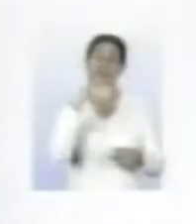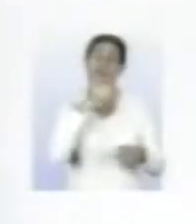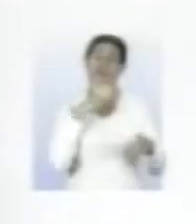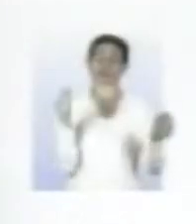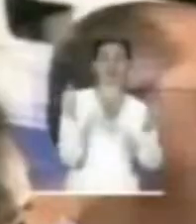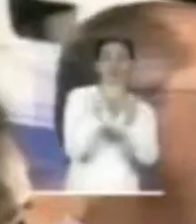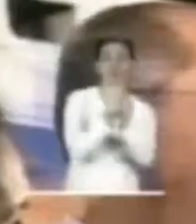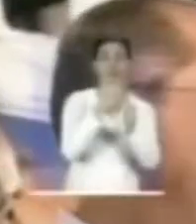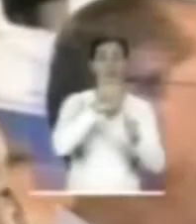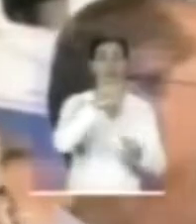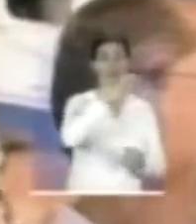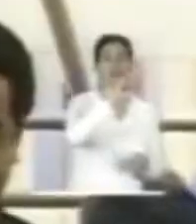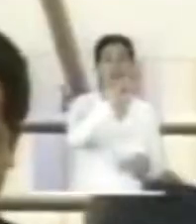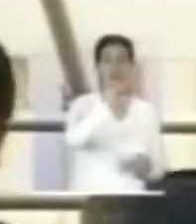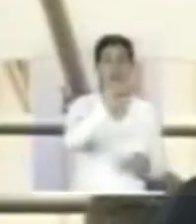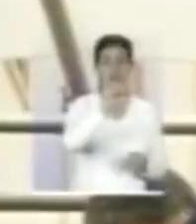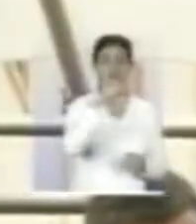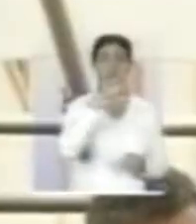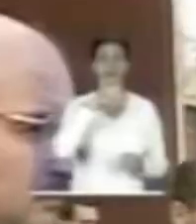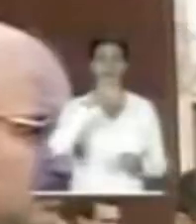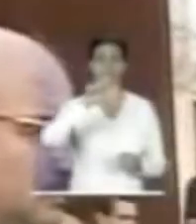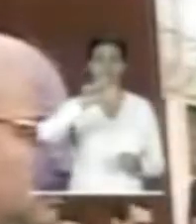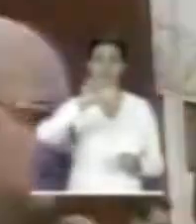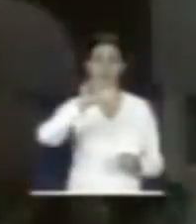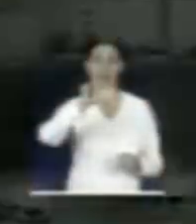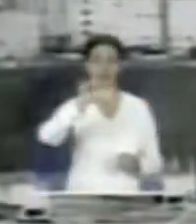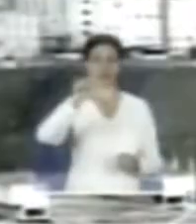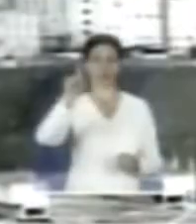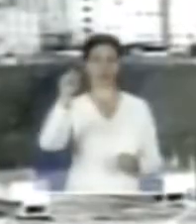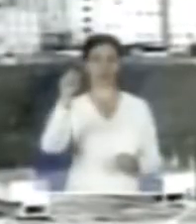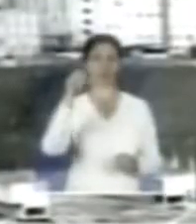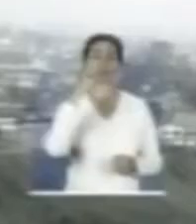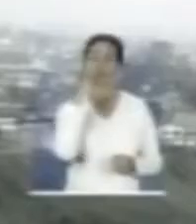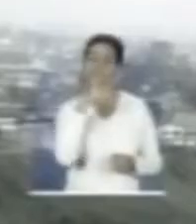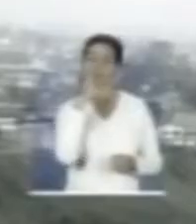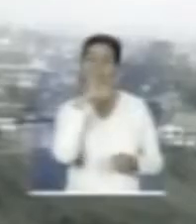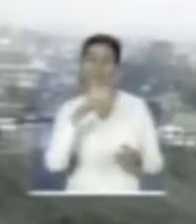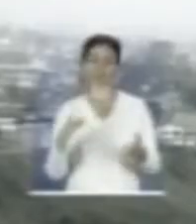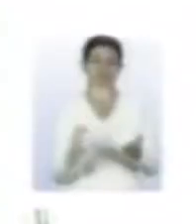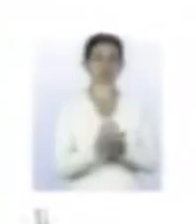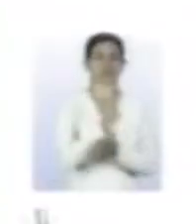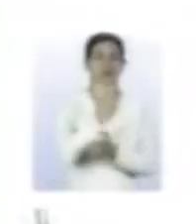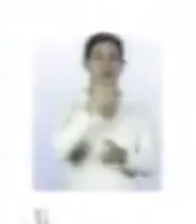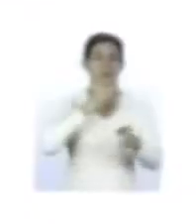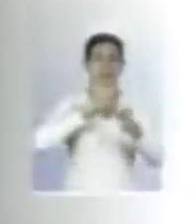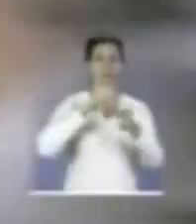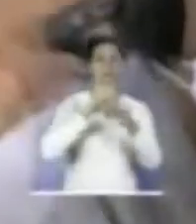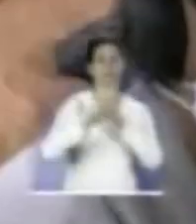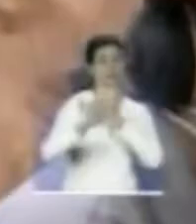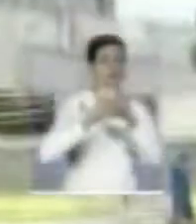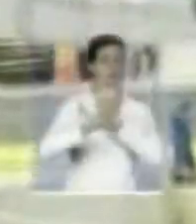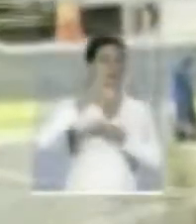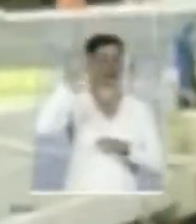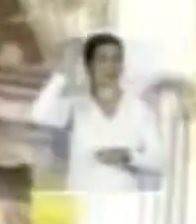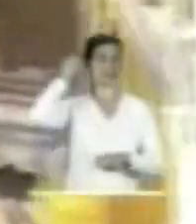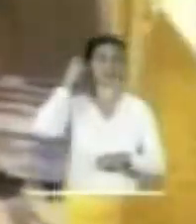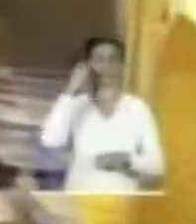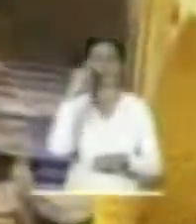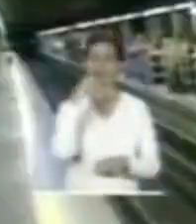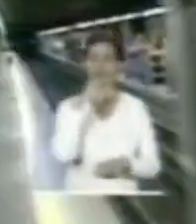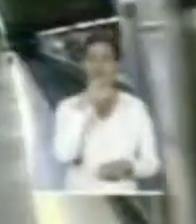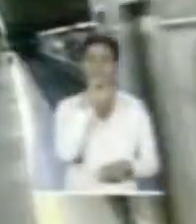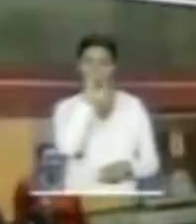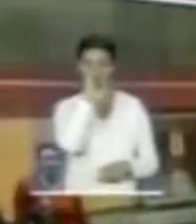Juntos, Covas e Geraldo salvaram São Paulo da falência. As obras do metrô estavam abandonadas. E